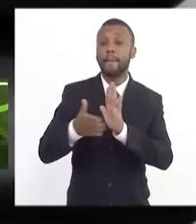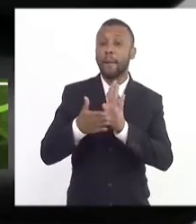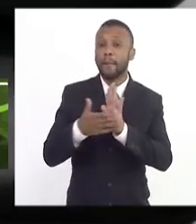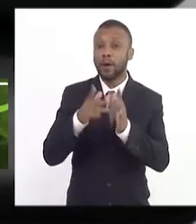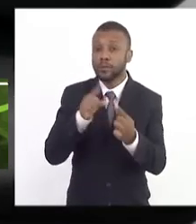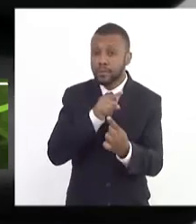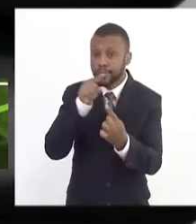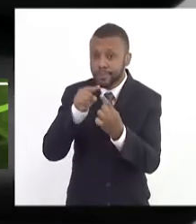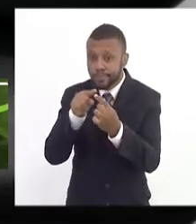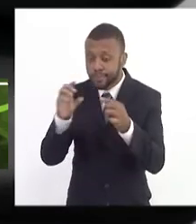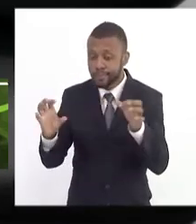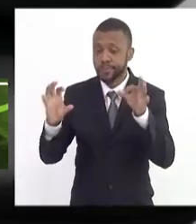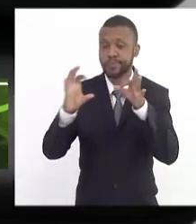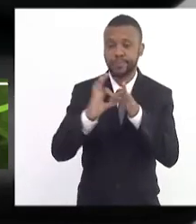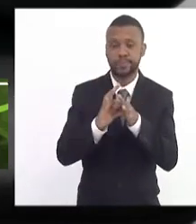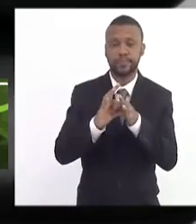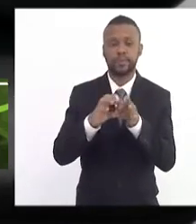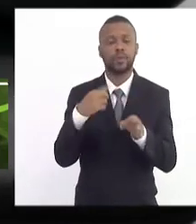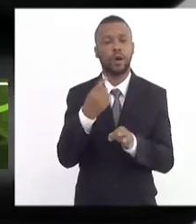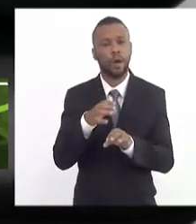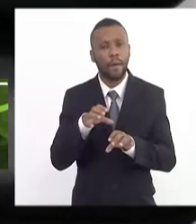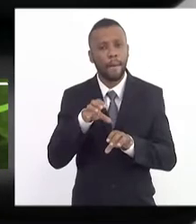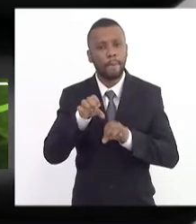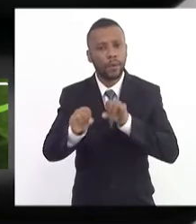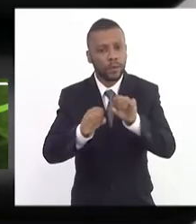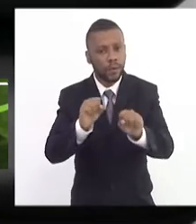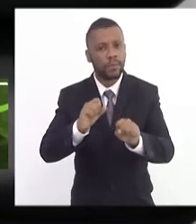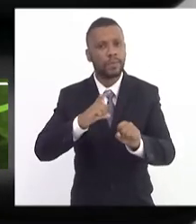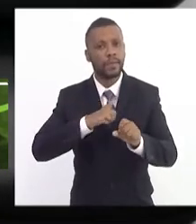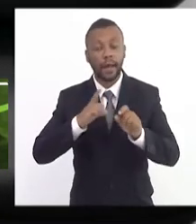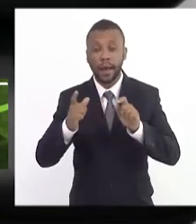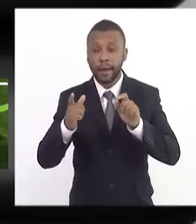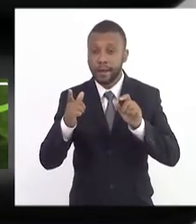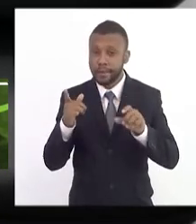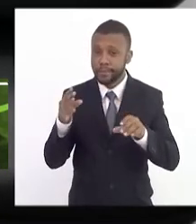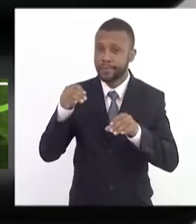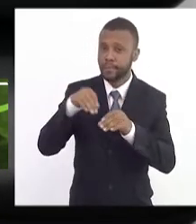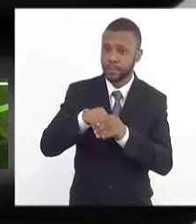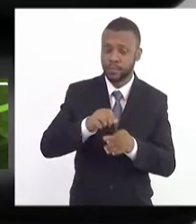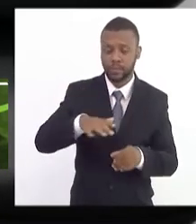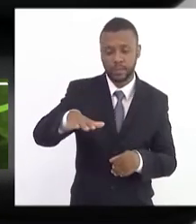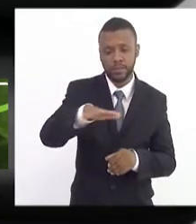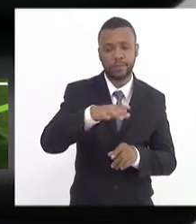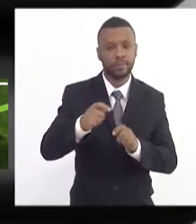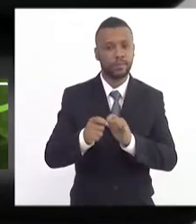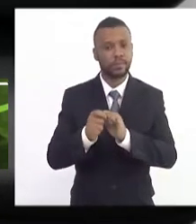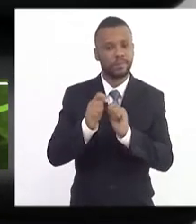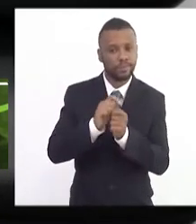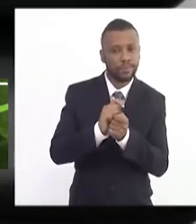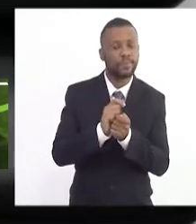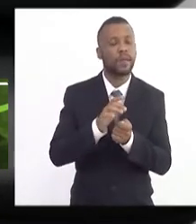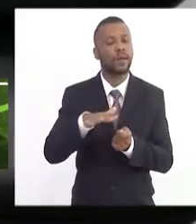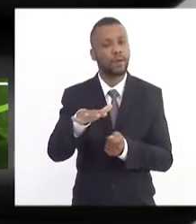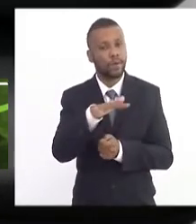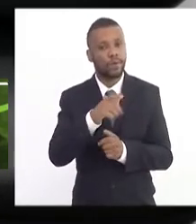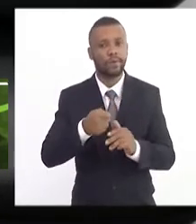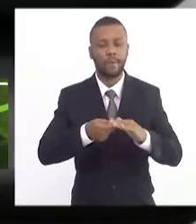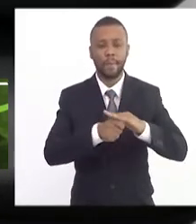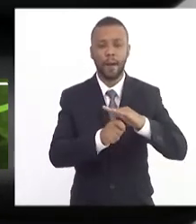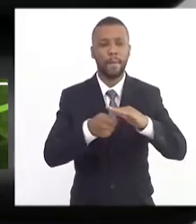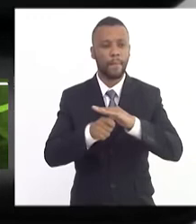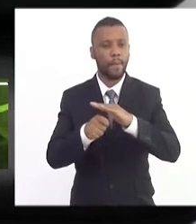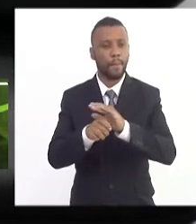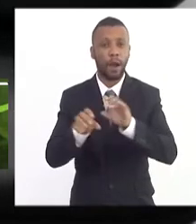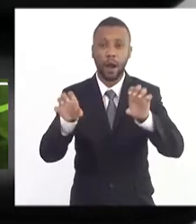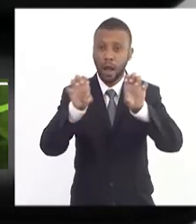representa, buscamos estar totalmente inserido dentro desse espírito e fazer os investimentos estruturantes